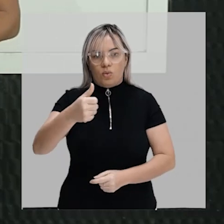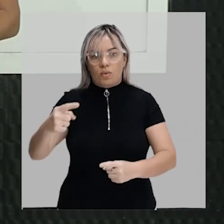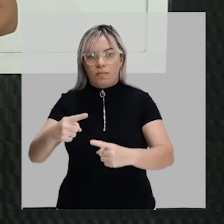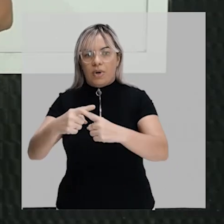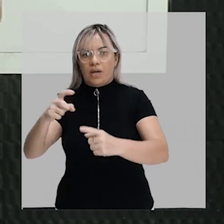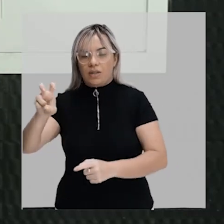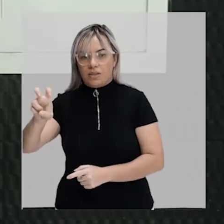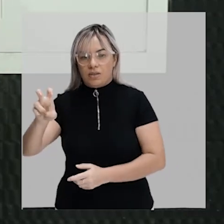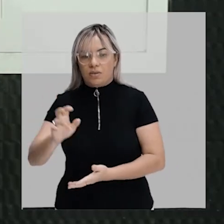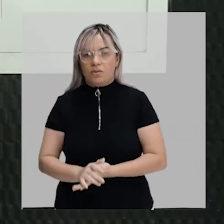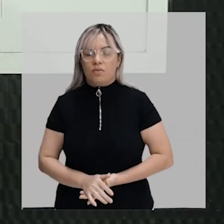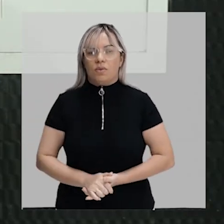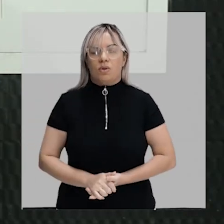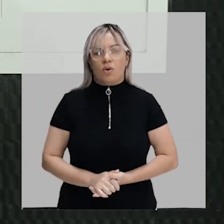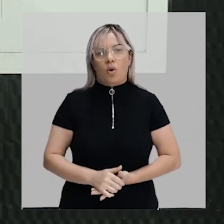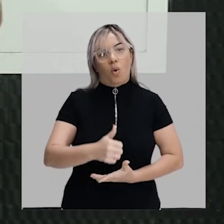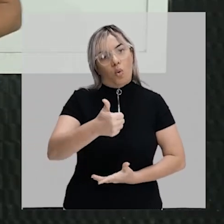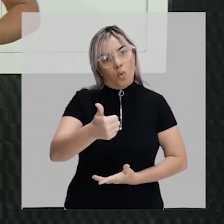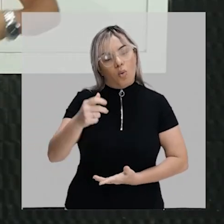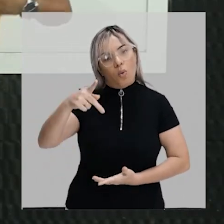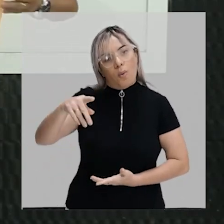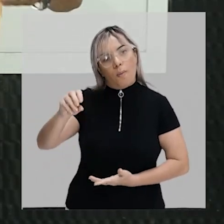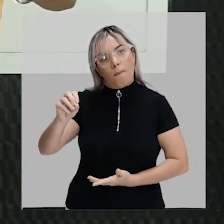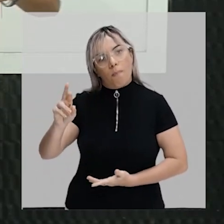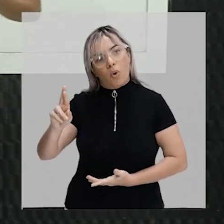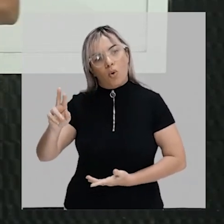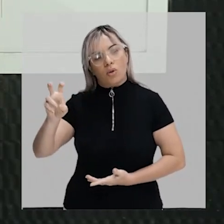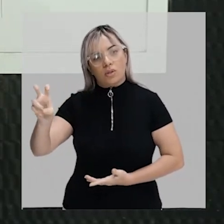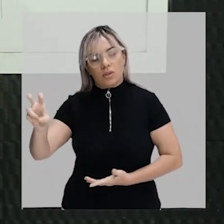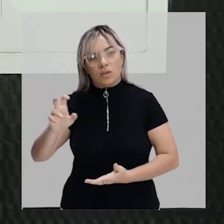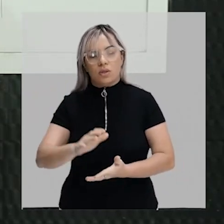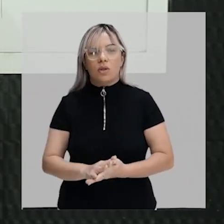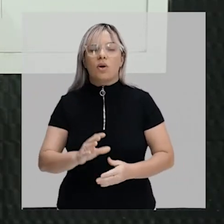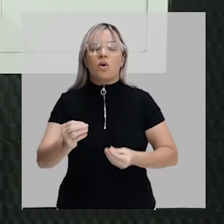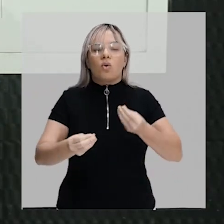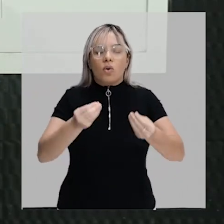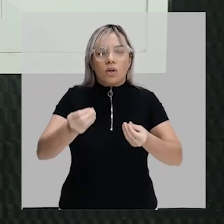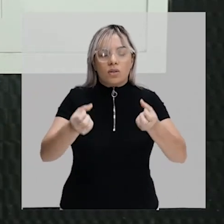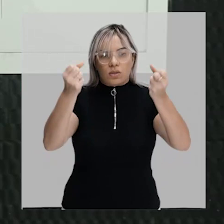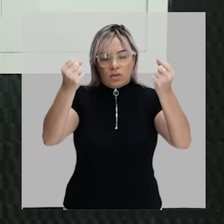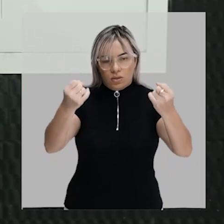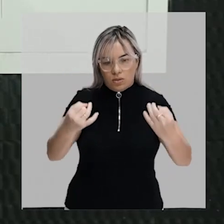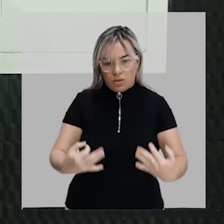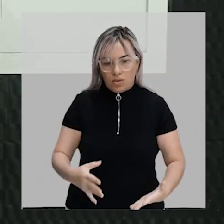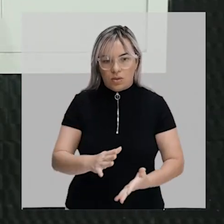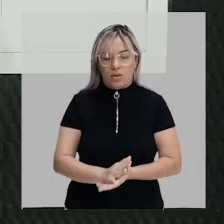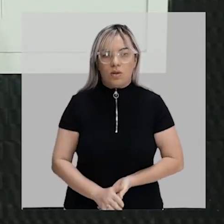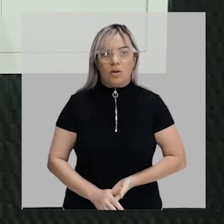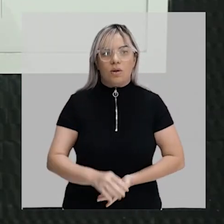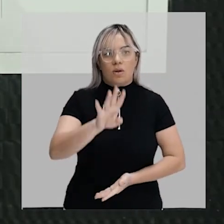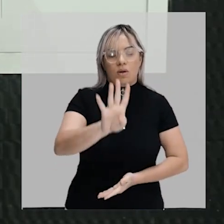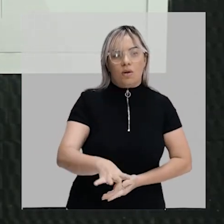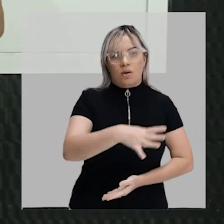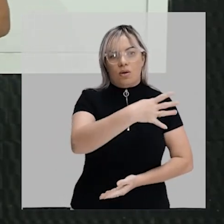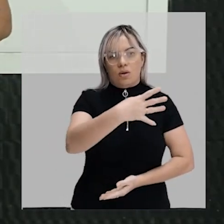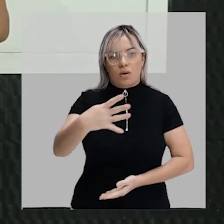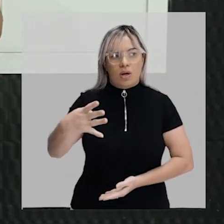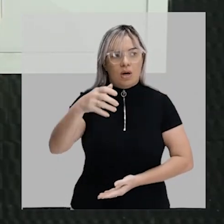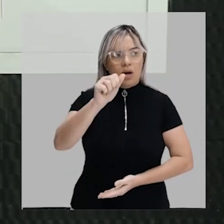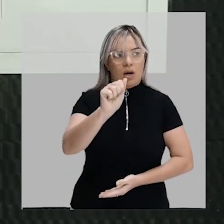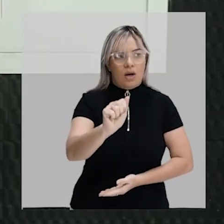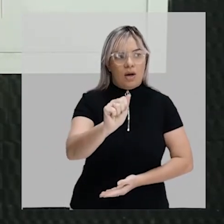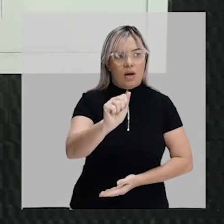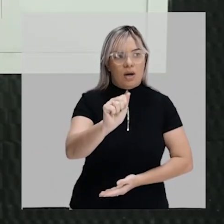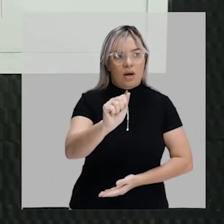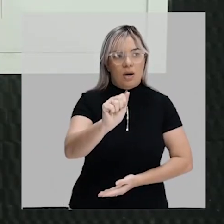se falar no enunciado de uma questão que uma matriz linha você já sabe que é uma matriz composta de apenas uma